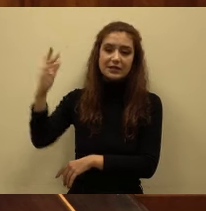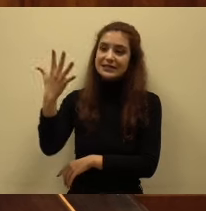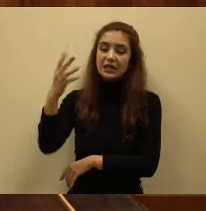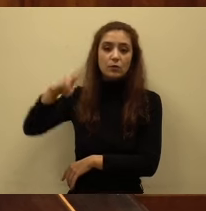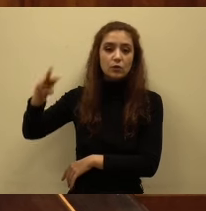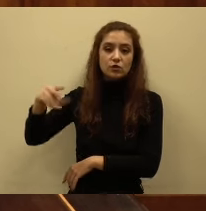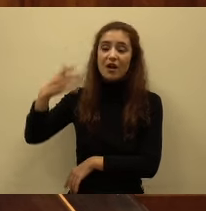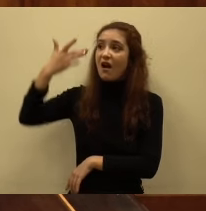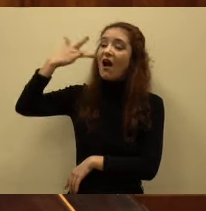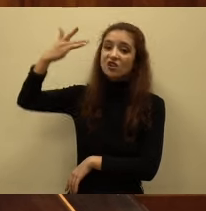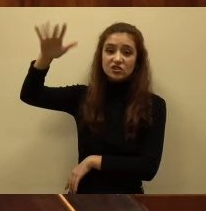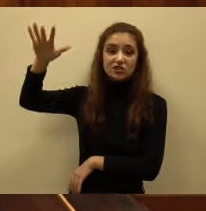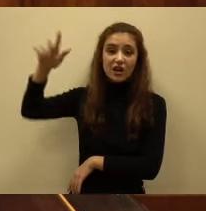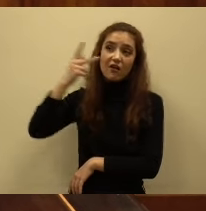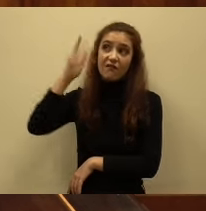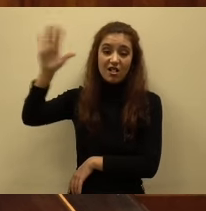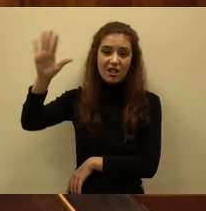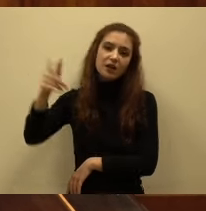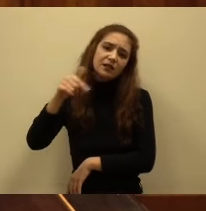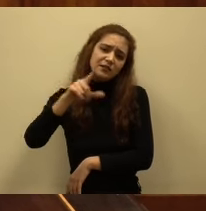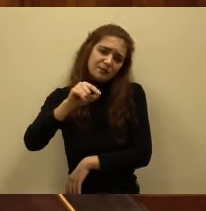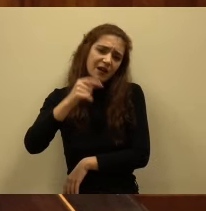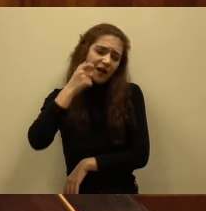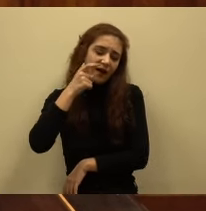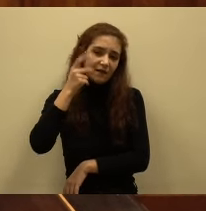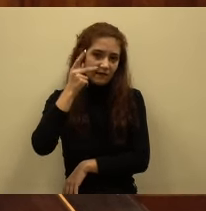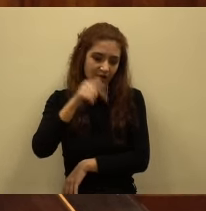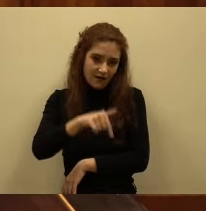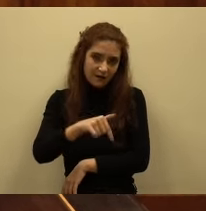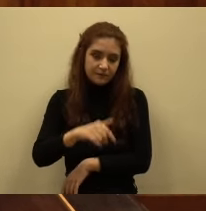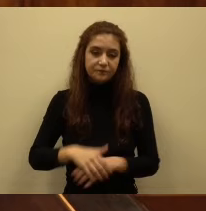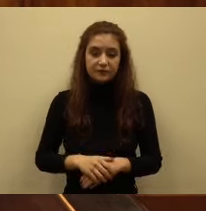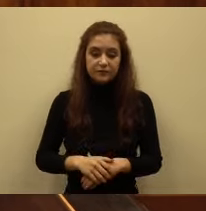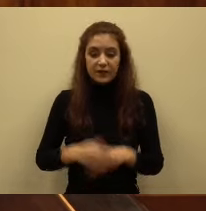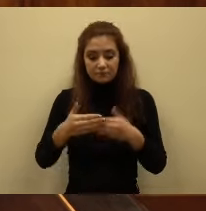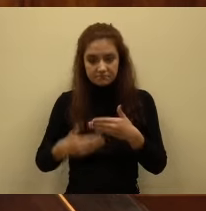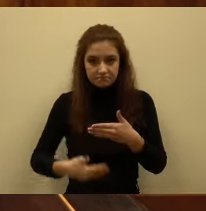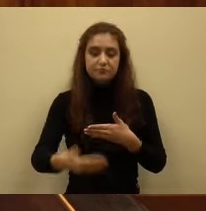fora, e aqueles que cá estão. É partindo desse princípio que